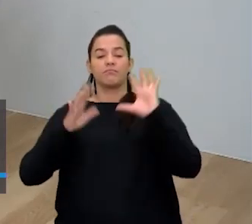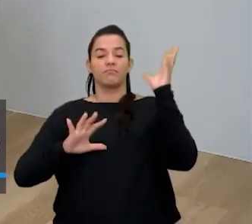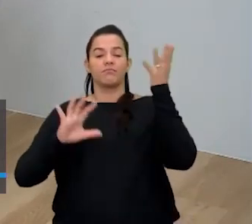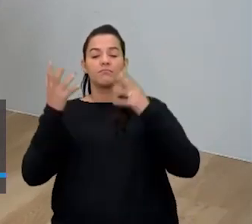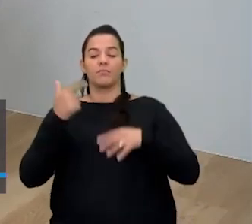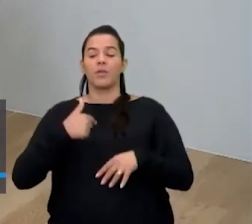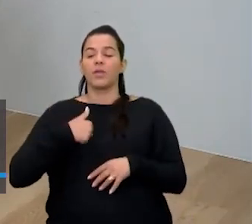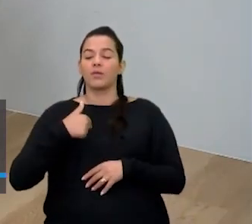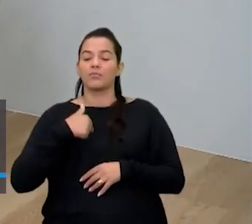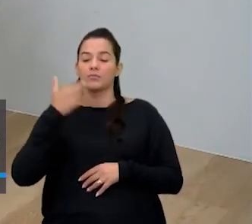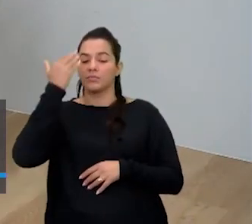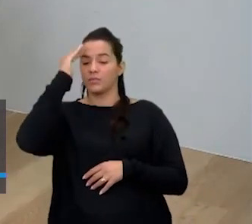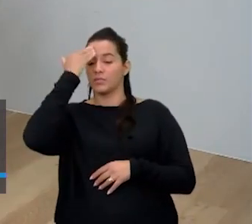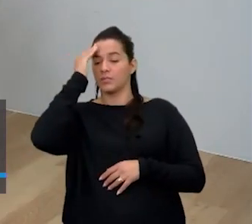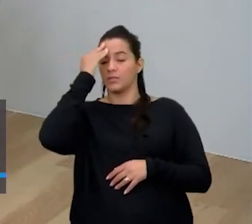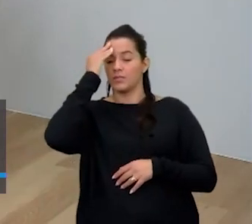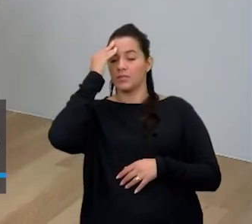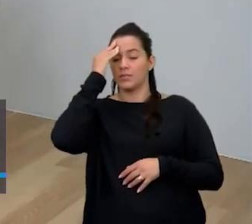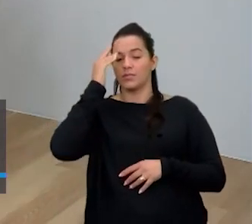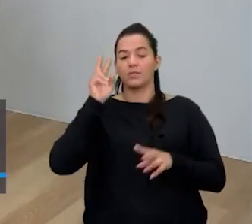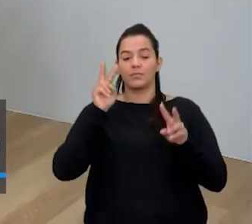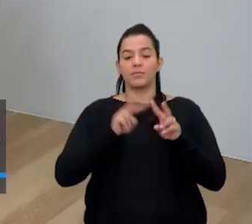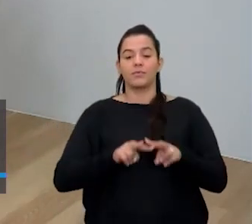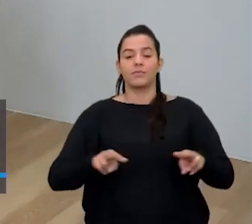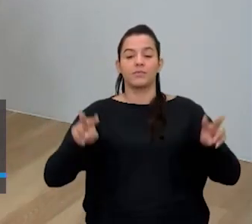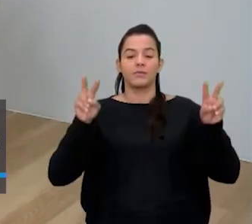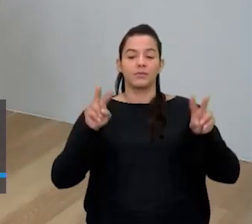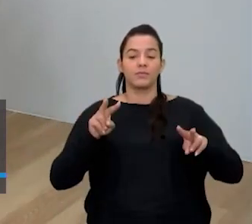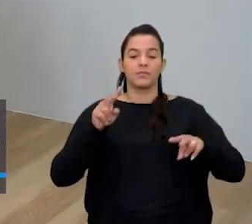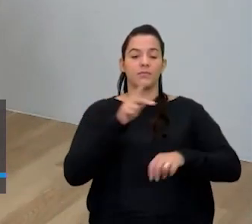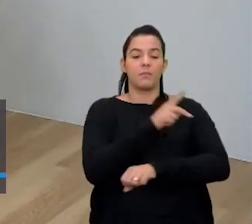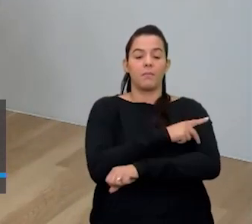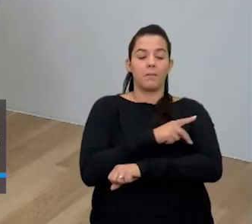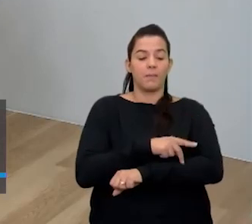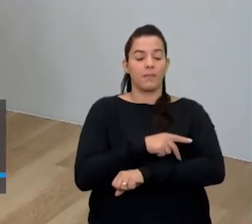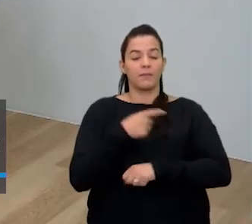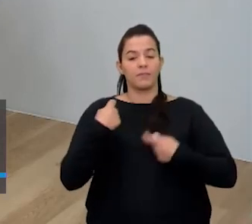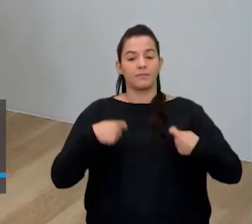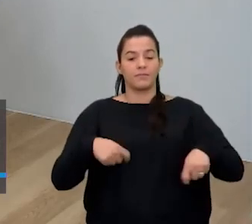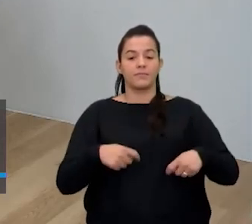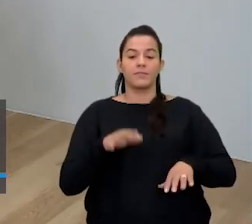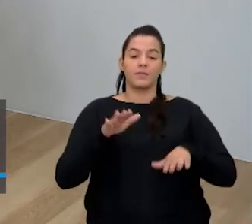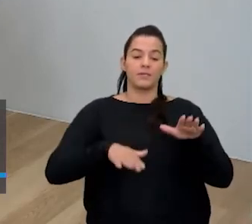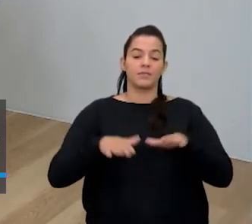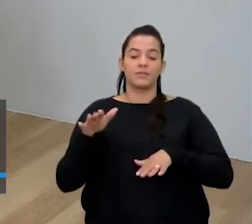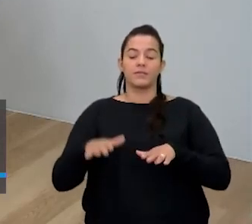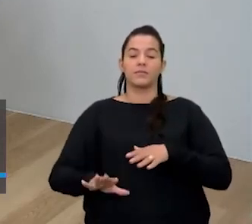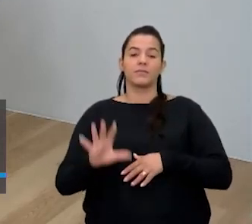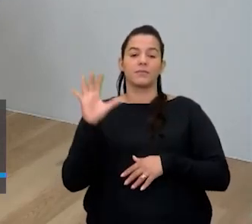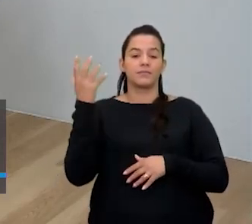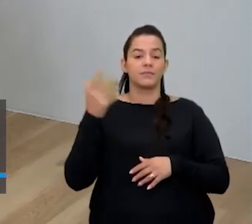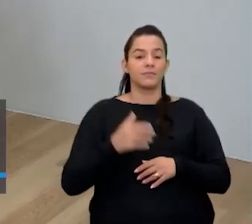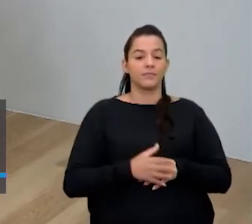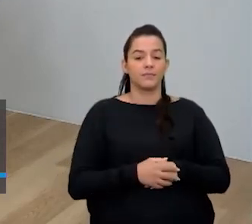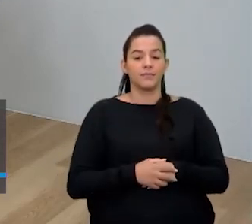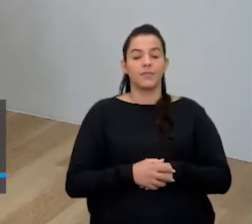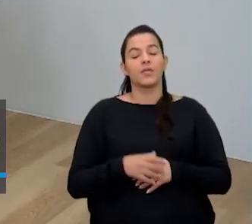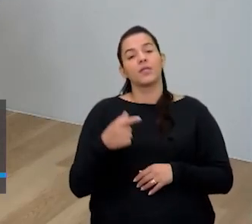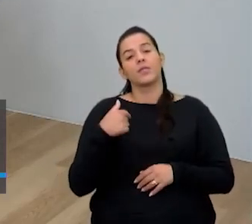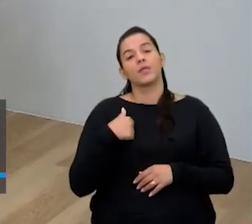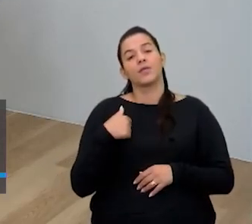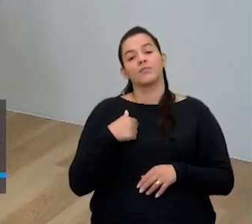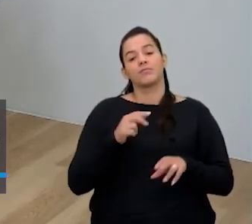começo a entendê-los na perspectiva pedagógica, muitas vezes, né? E aí o que aconteceu? Saindo da estação,